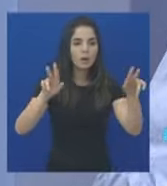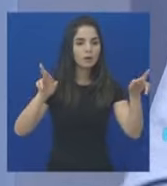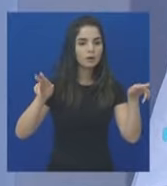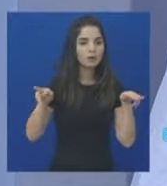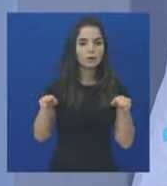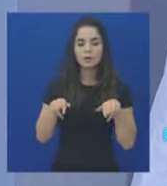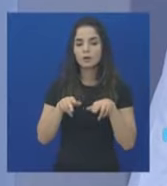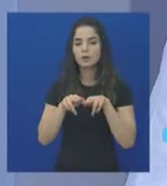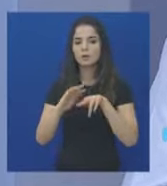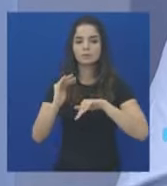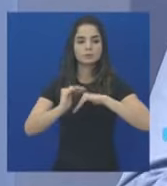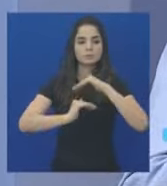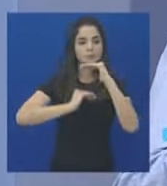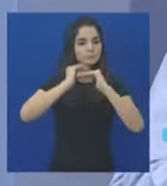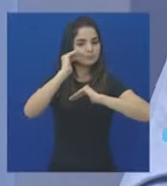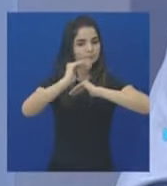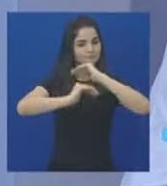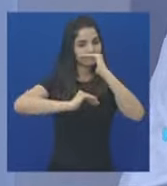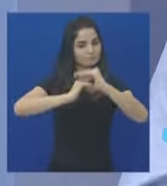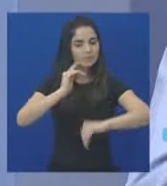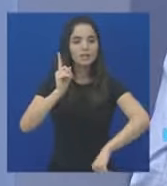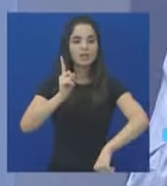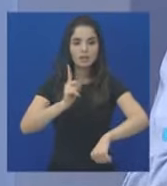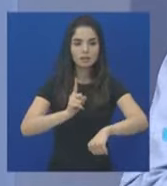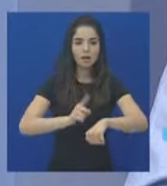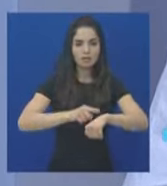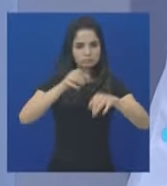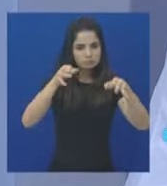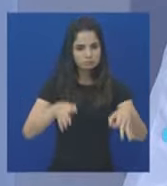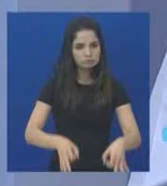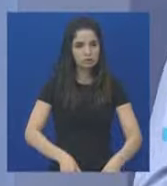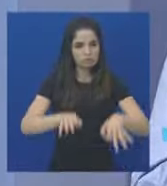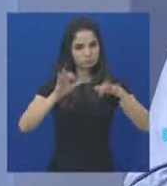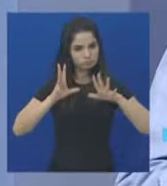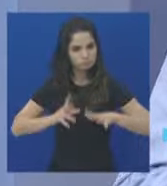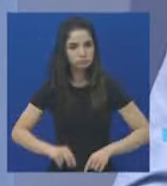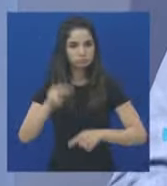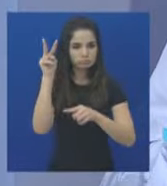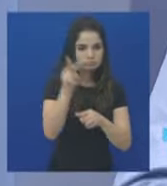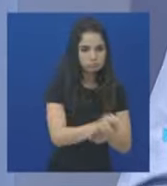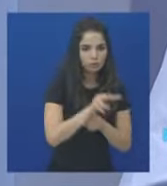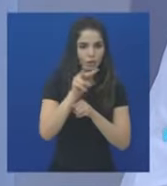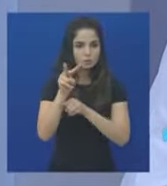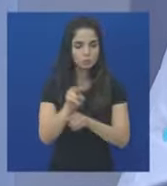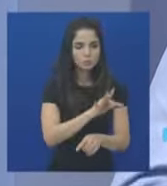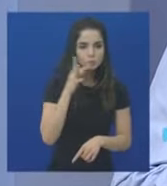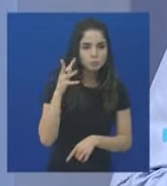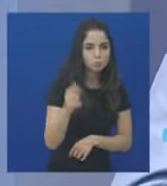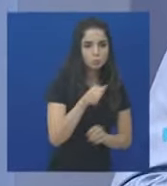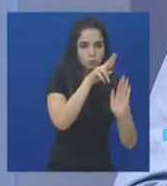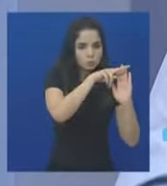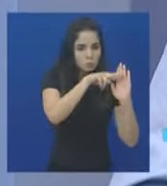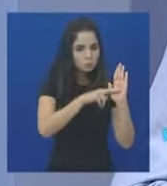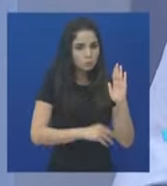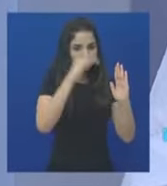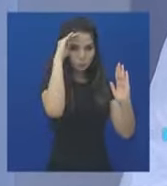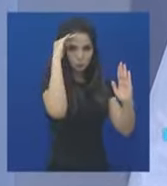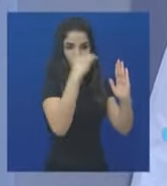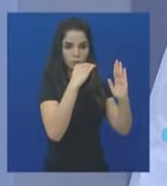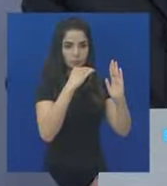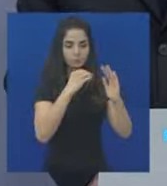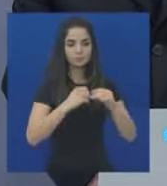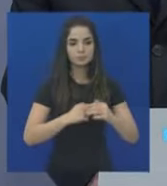comércio se desenvolva, para que tenha ordem, para que tenha fiscalização e para que as coisas sejam reguladas, o novo Código